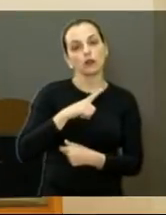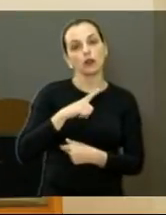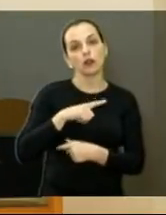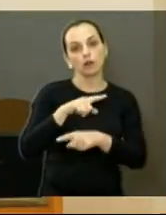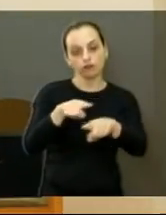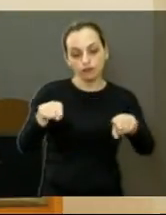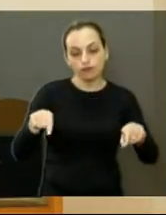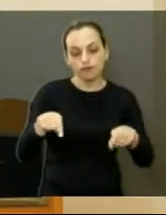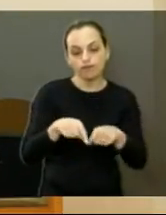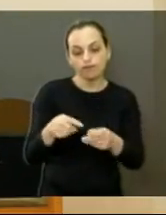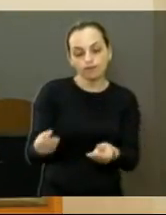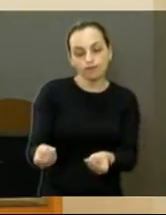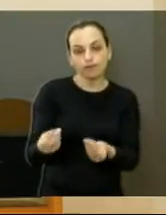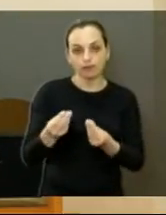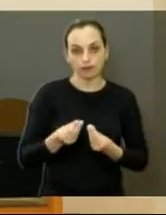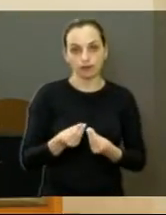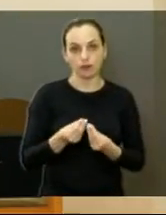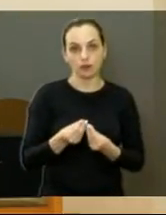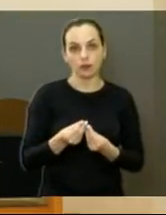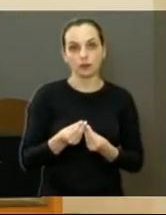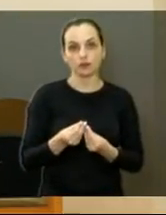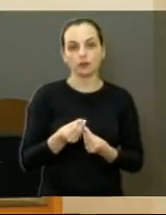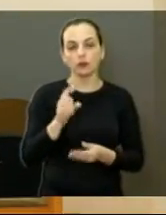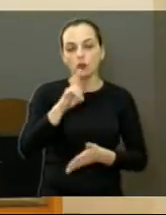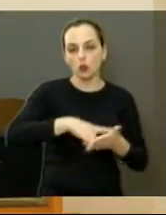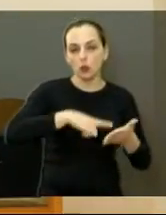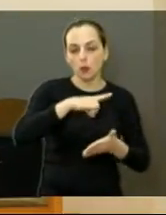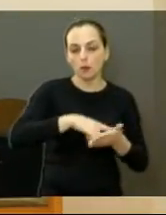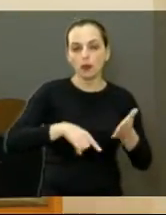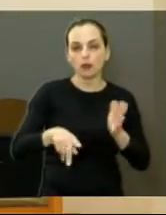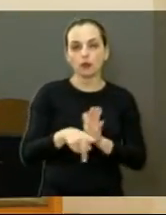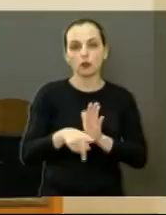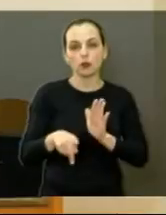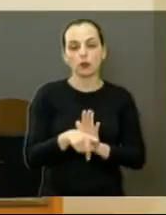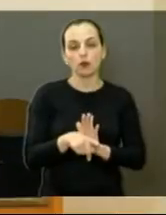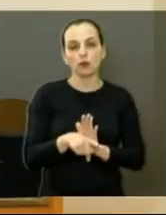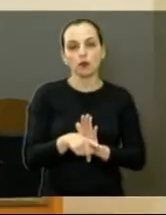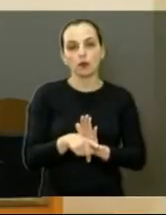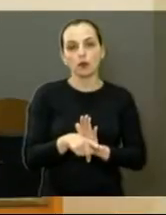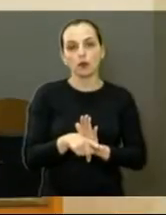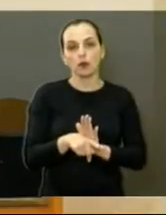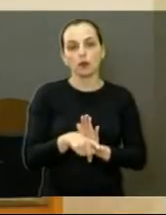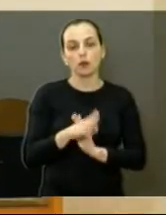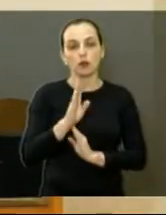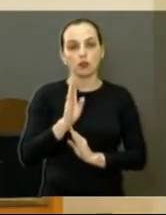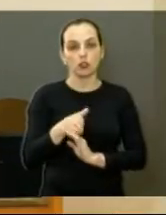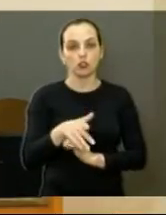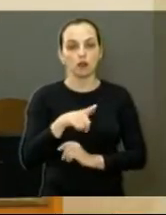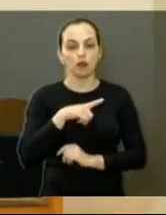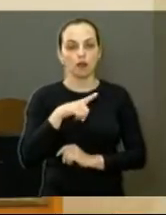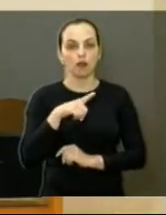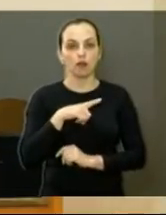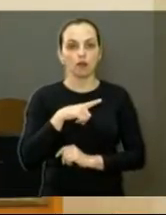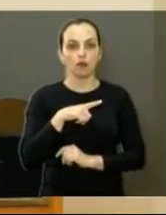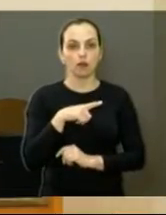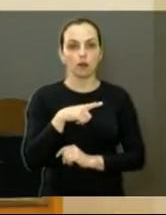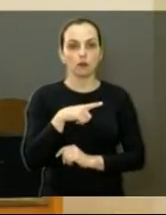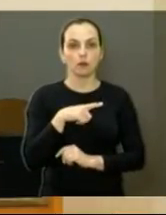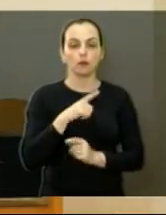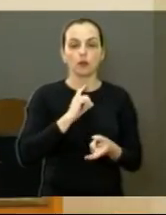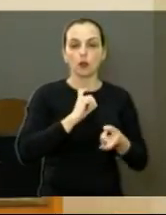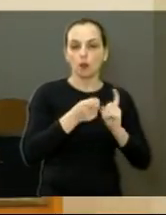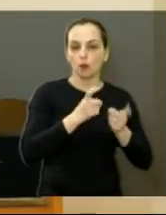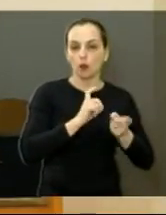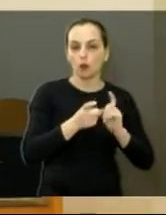gabinetes. Muitos desses documentos já chegaram para a comissão